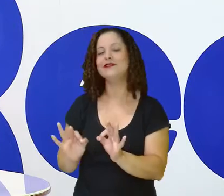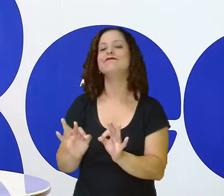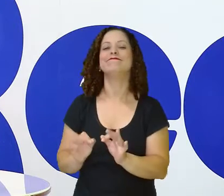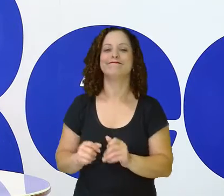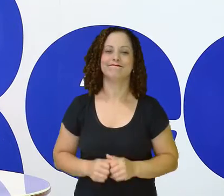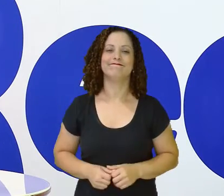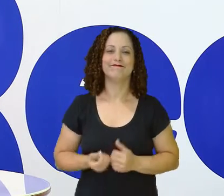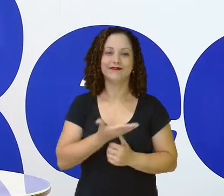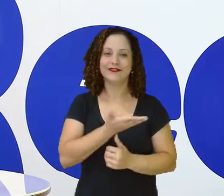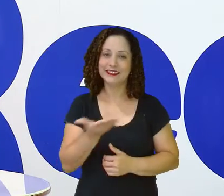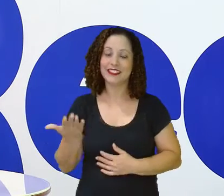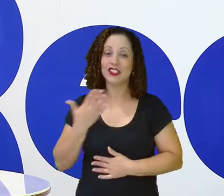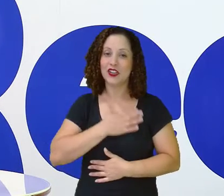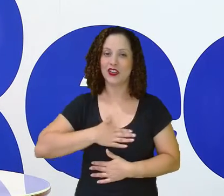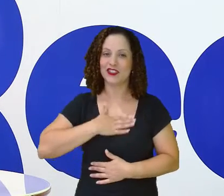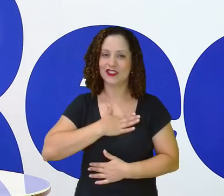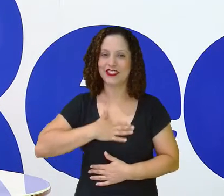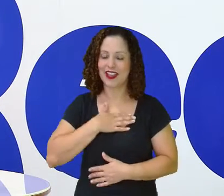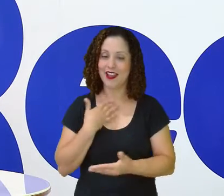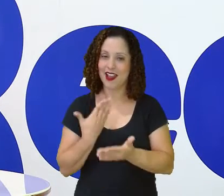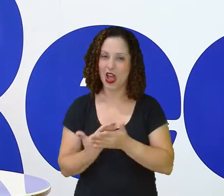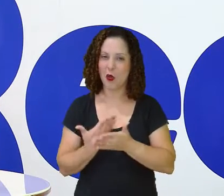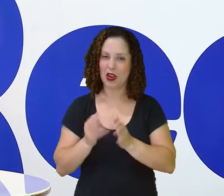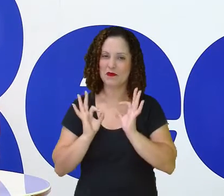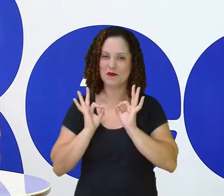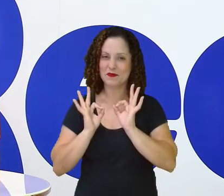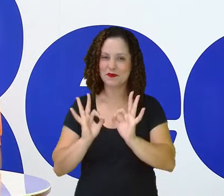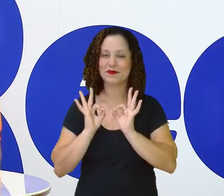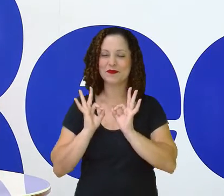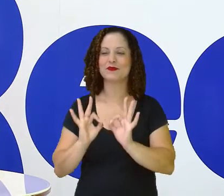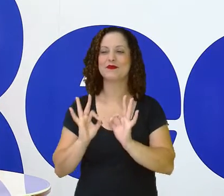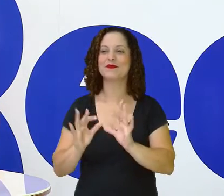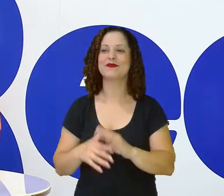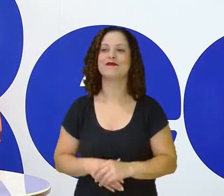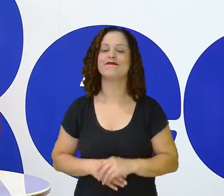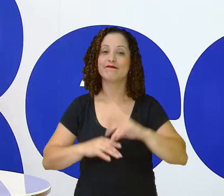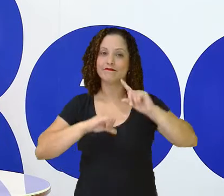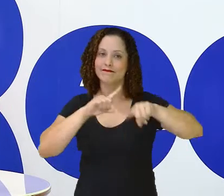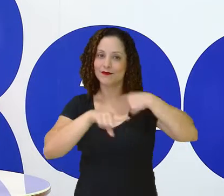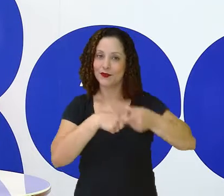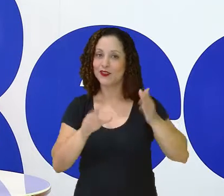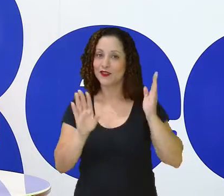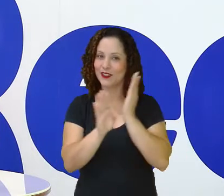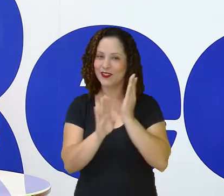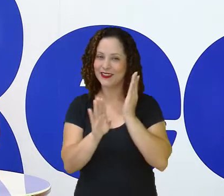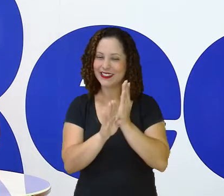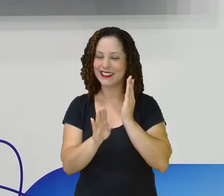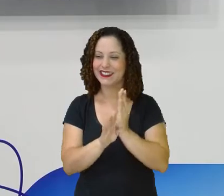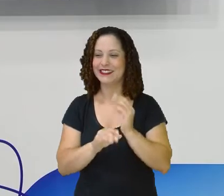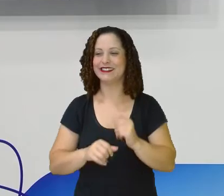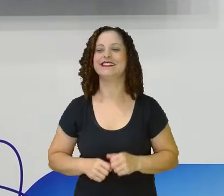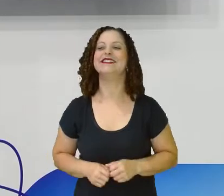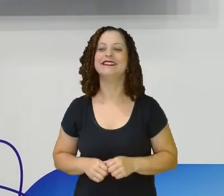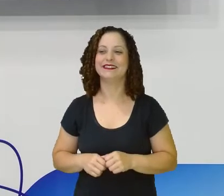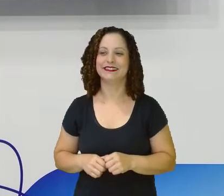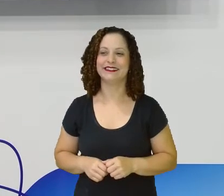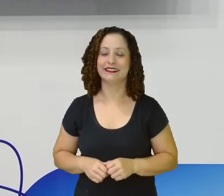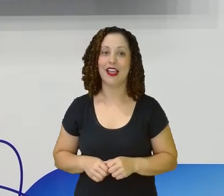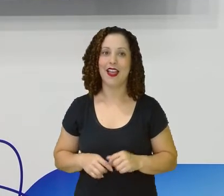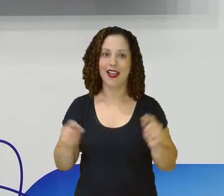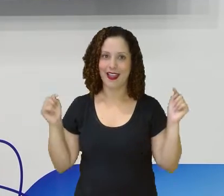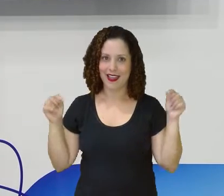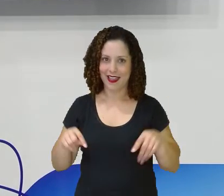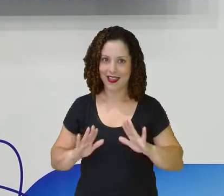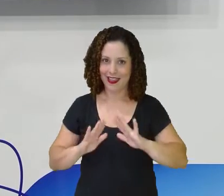Espero que vocês tenham gostado. A aula do professor sempre é um show à parte, né? A gente se vê numa próxima oportunidade. Eita, nossa aula,